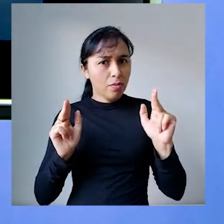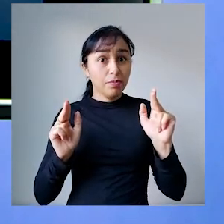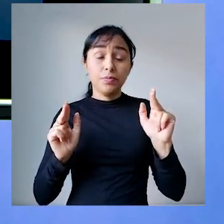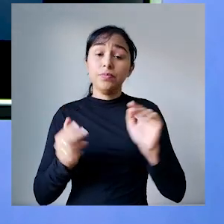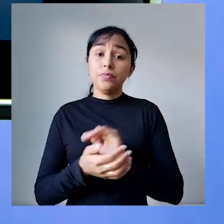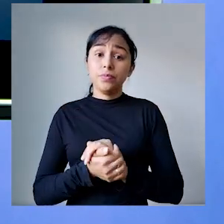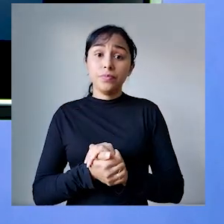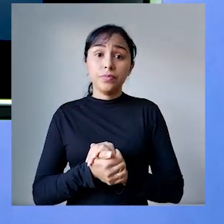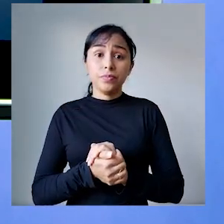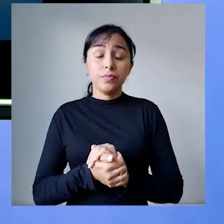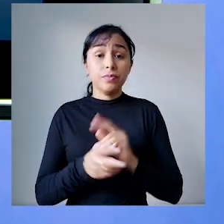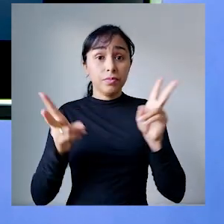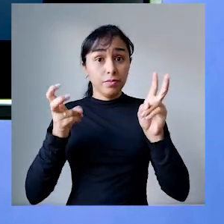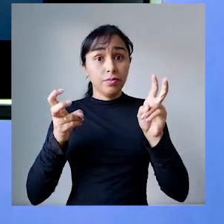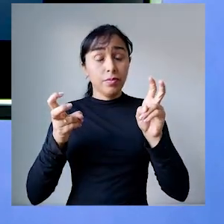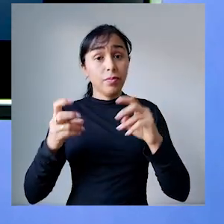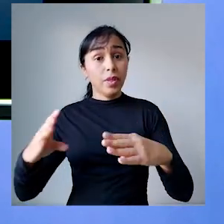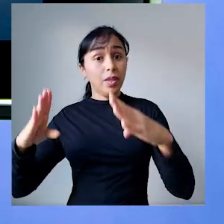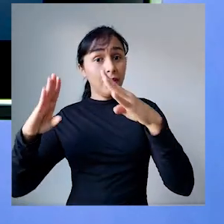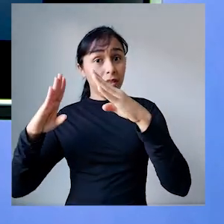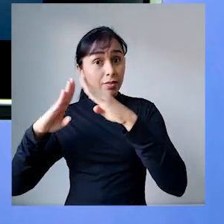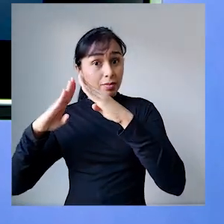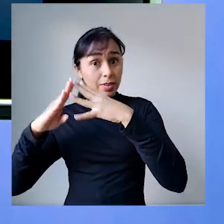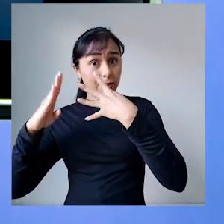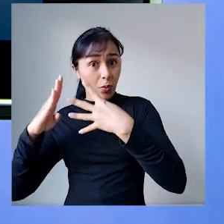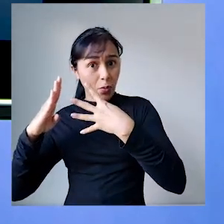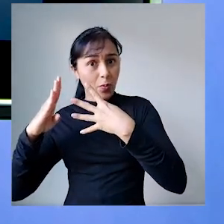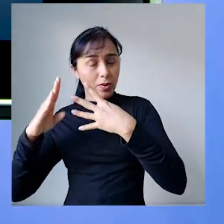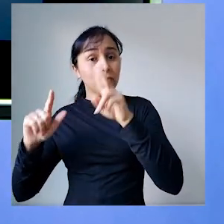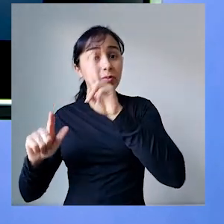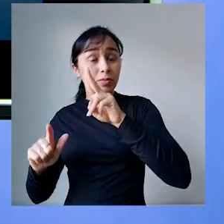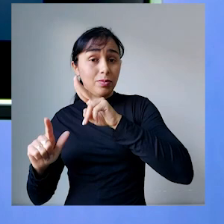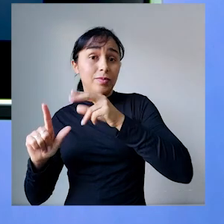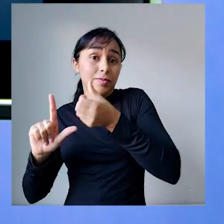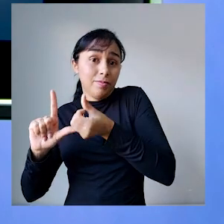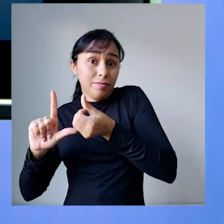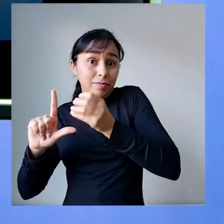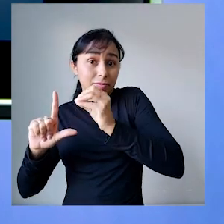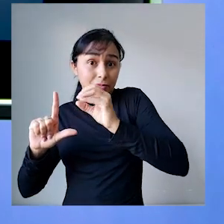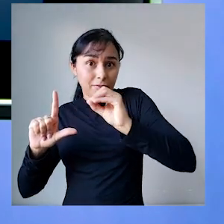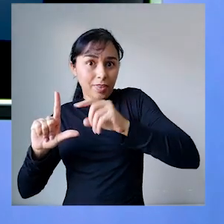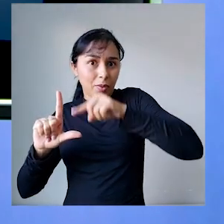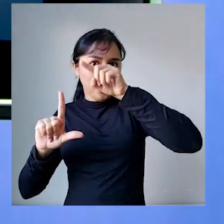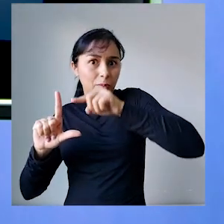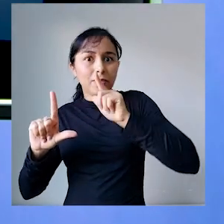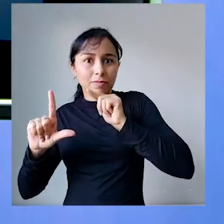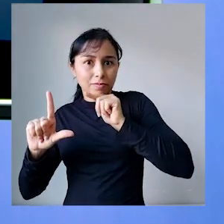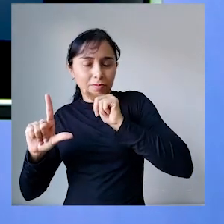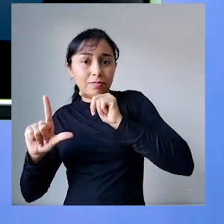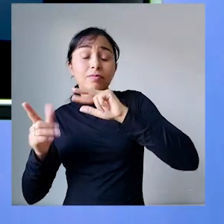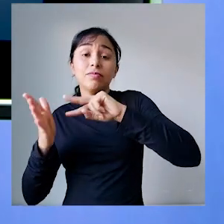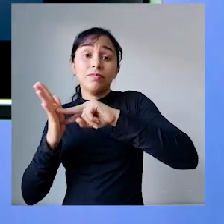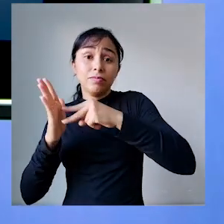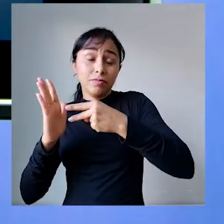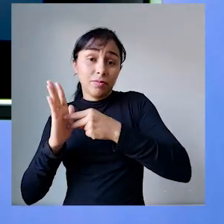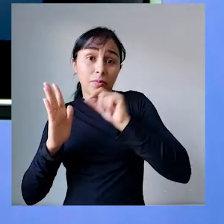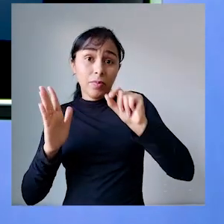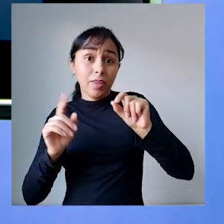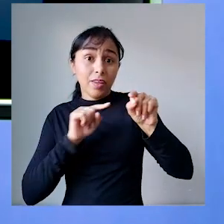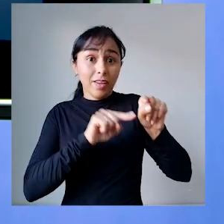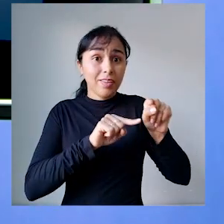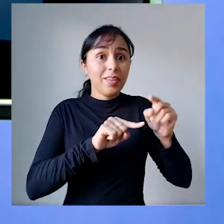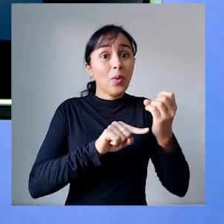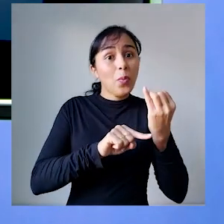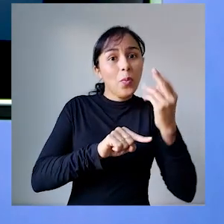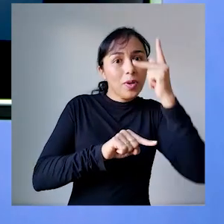4 pessoas gastam 600 litros. Se o número de pessoas aumentar, a tendência é que o gasto de